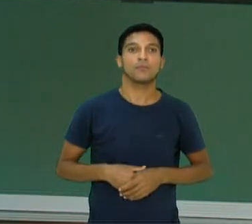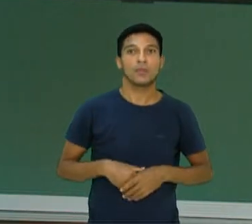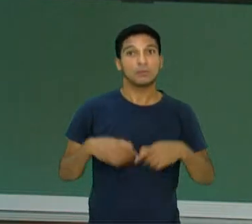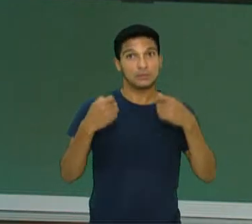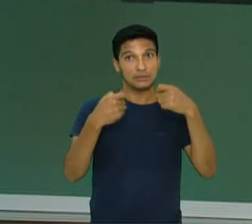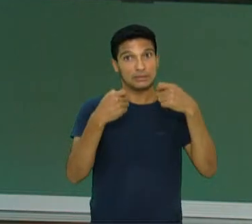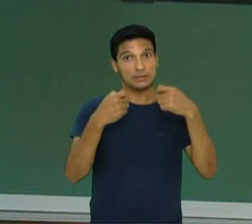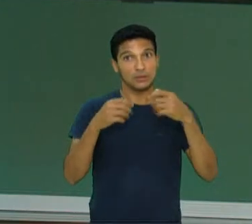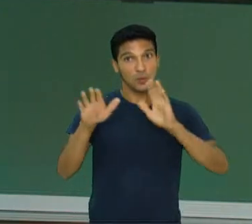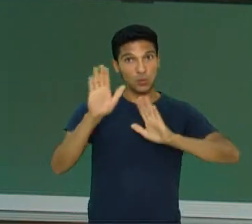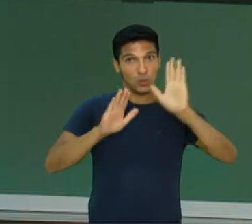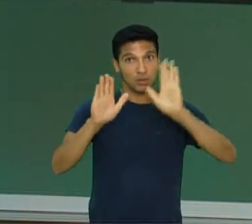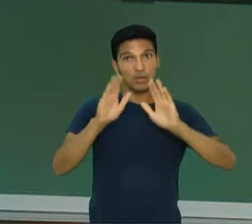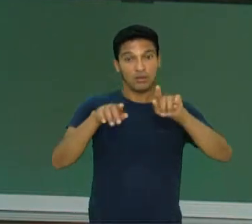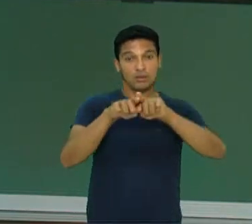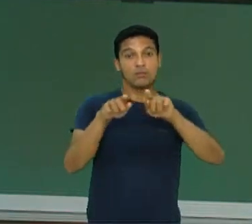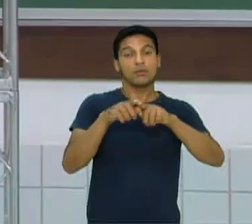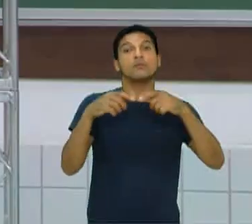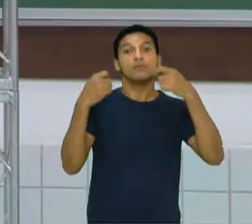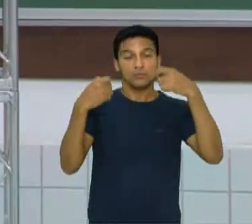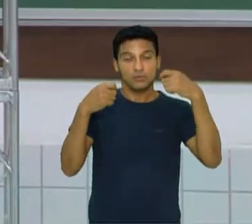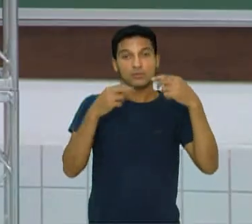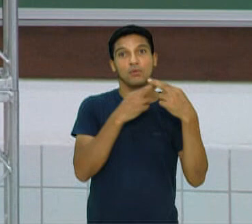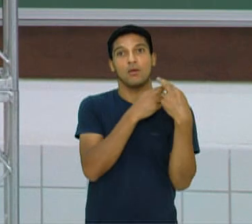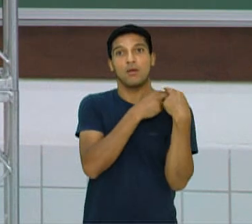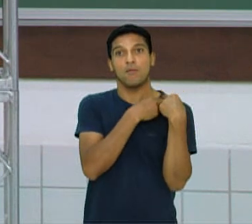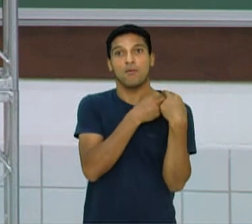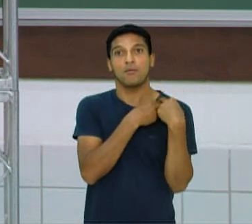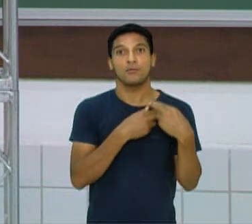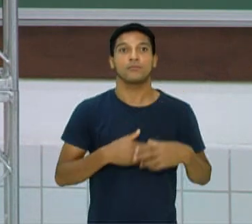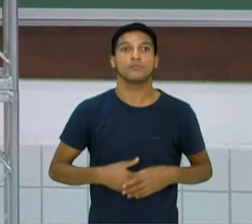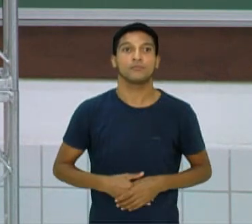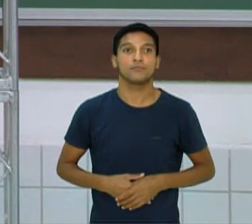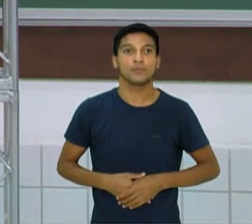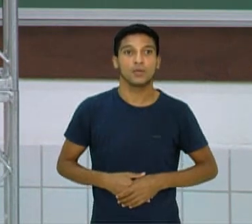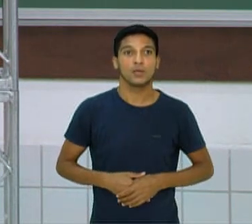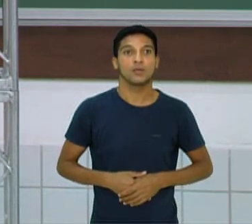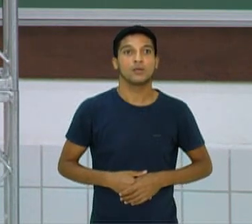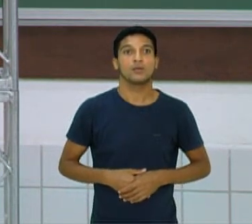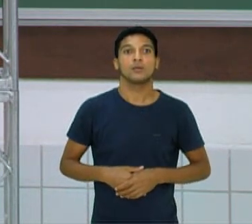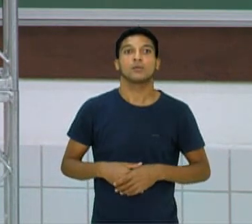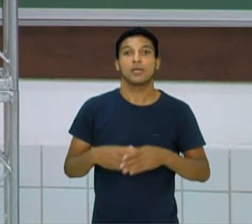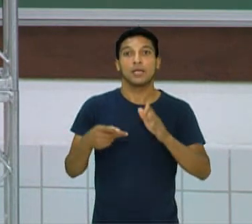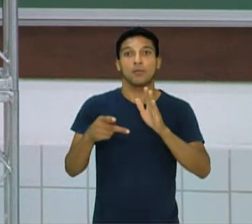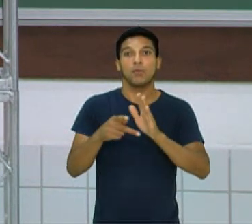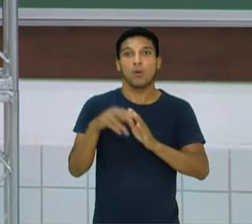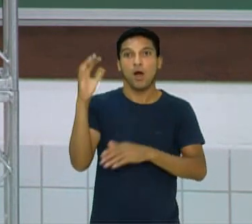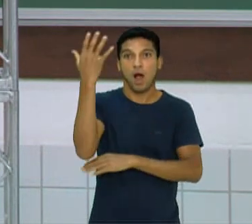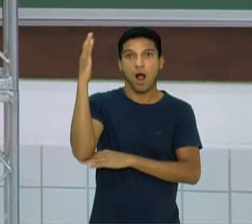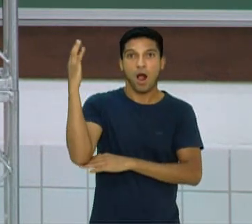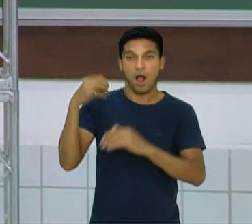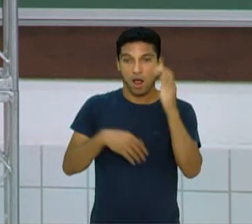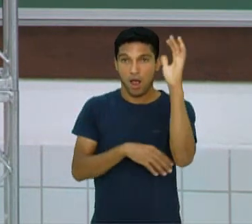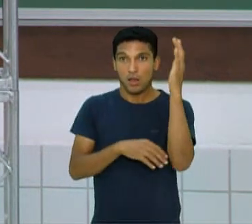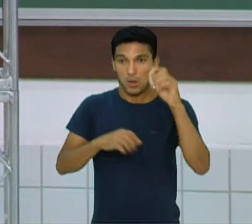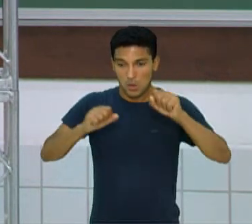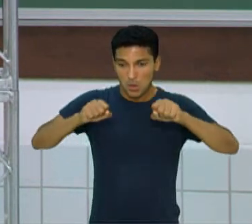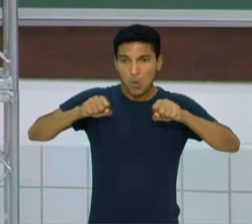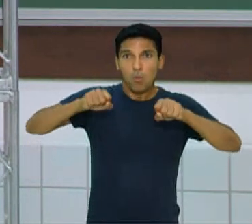sempre que nós formos tratar de uma atividade de aventura, a gente sempre tem que pensar